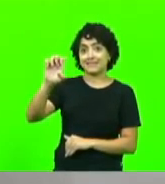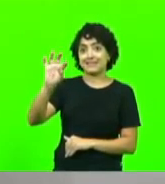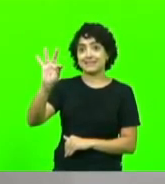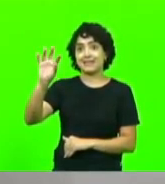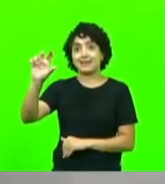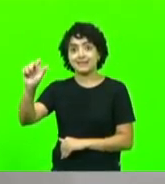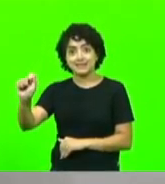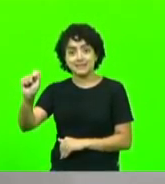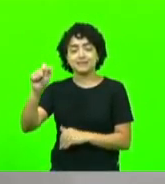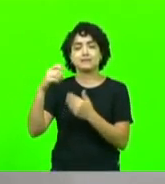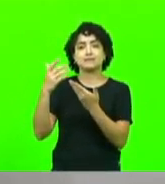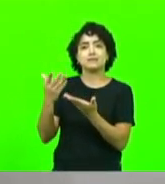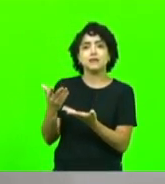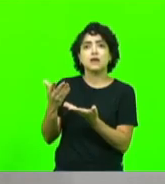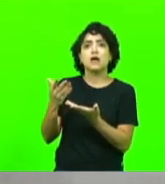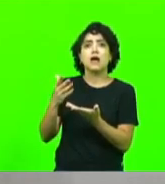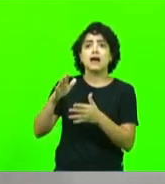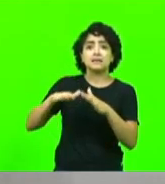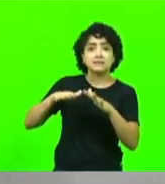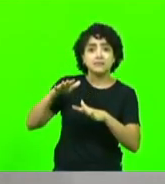pessoas morrem durante as provas.